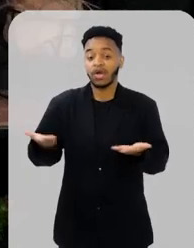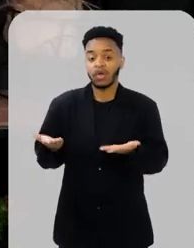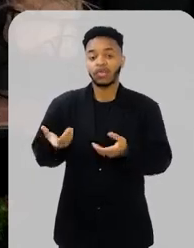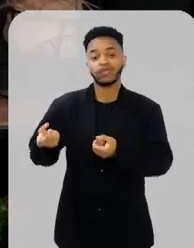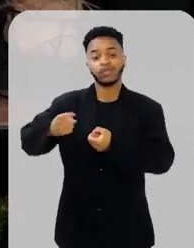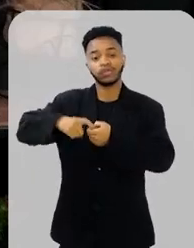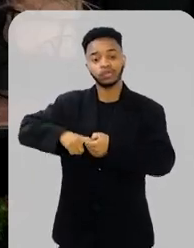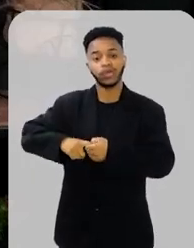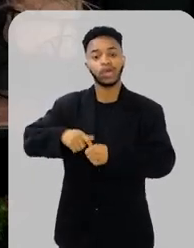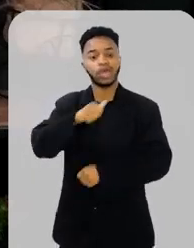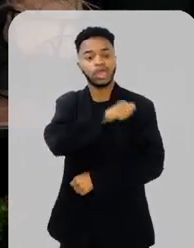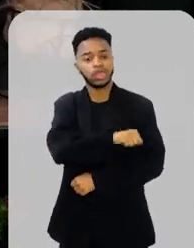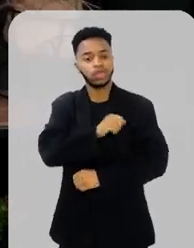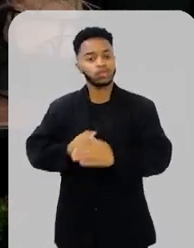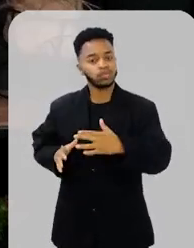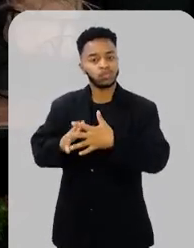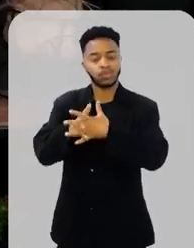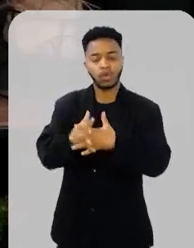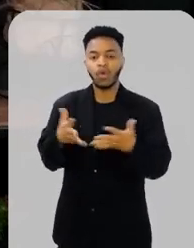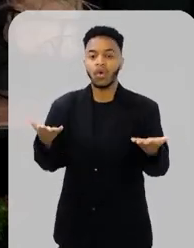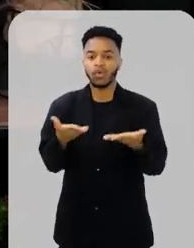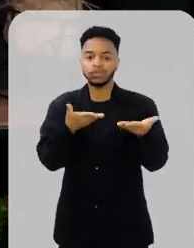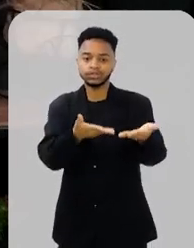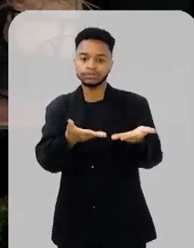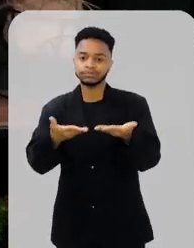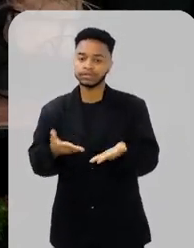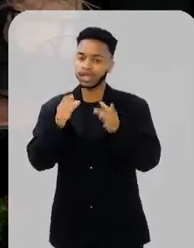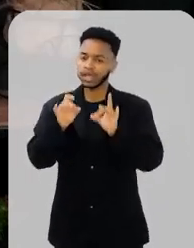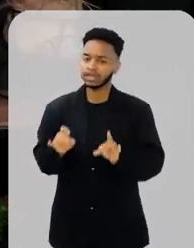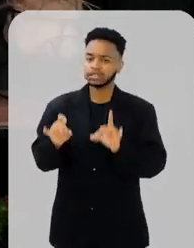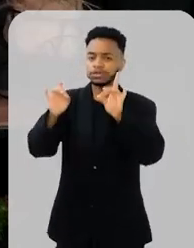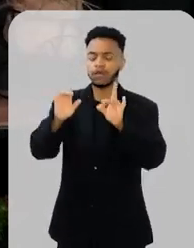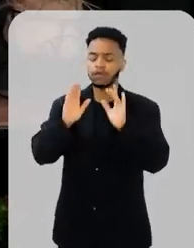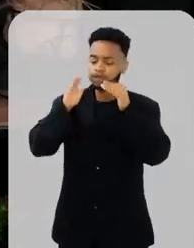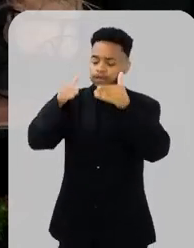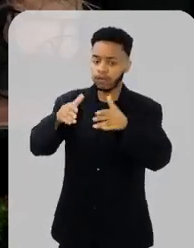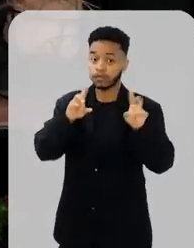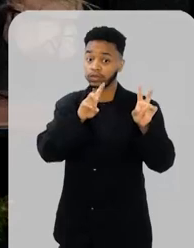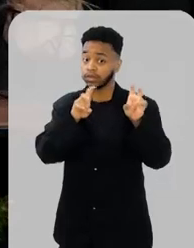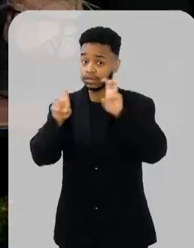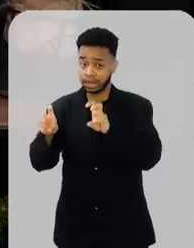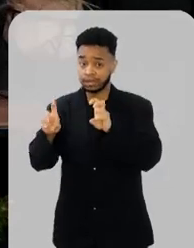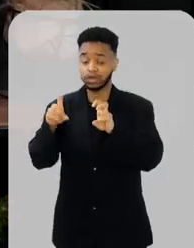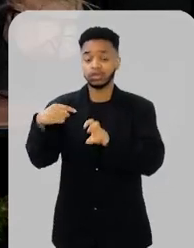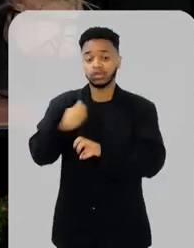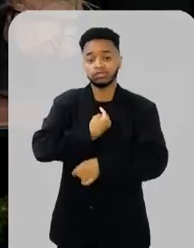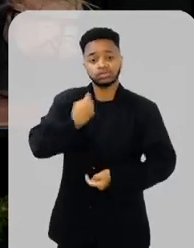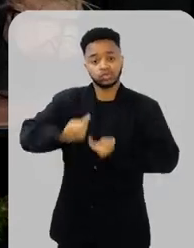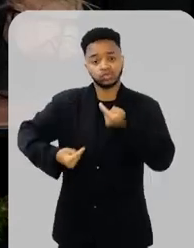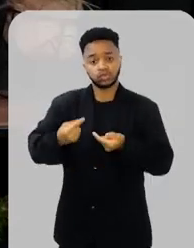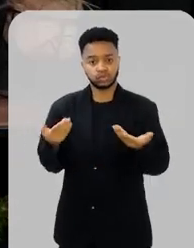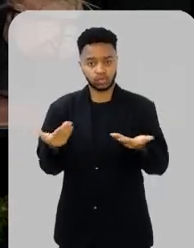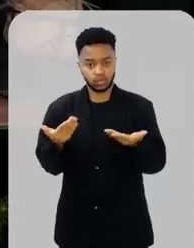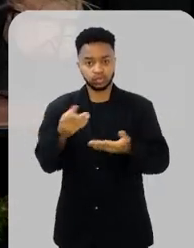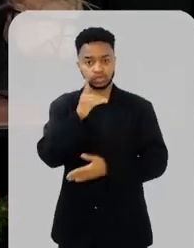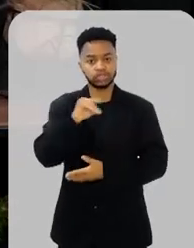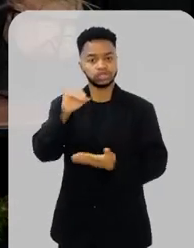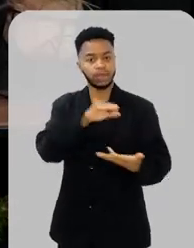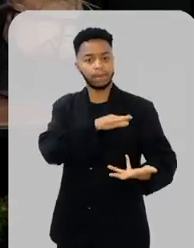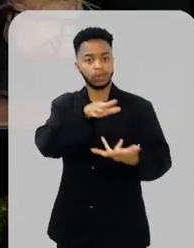o programa Rio Sem Fronteiras recebe hoje dois especialistas no tema que nos traz aqui, o